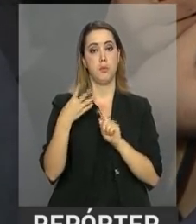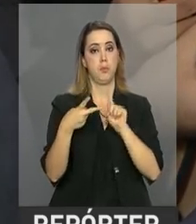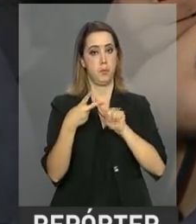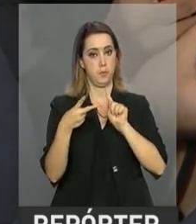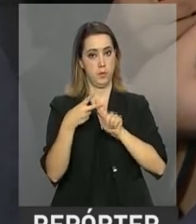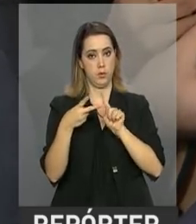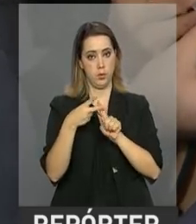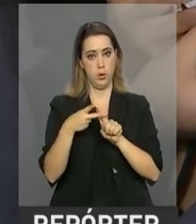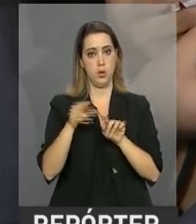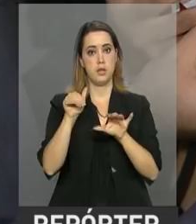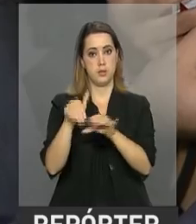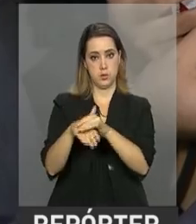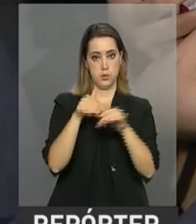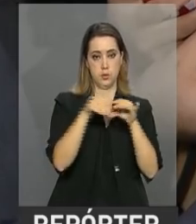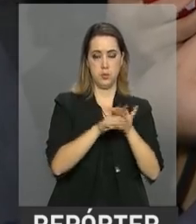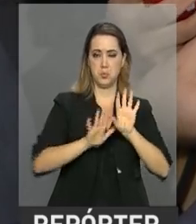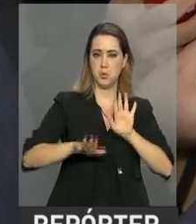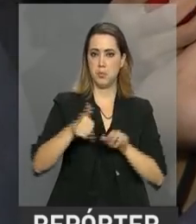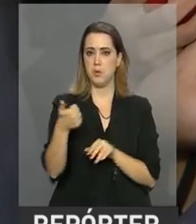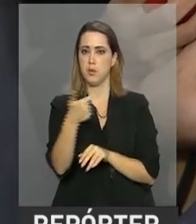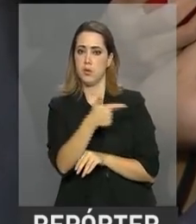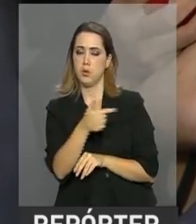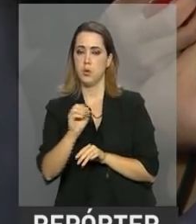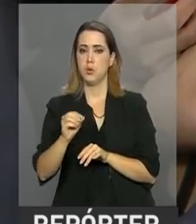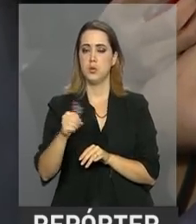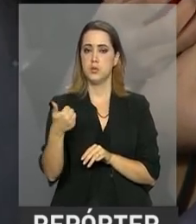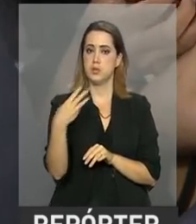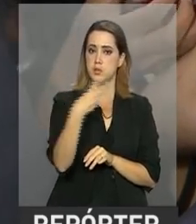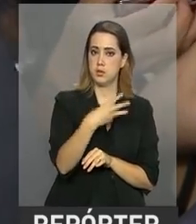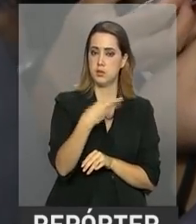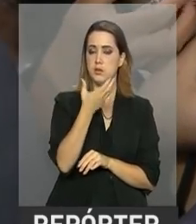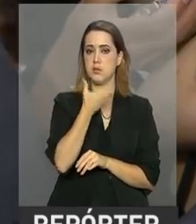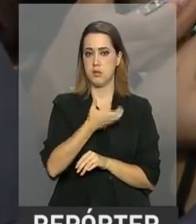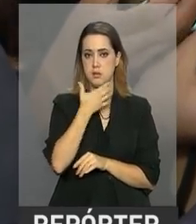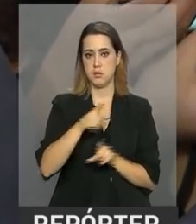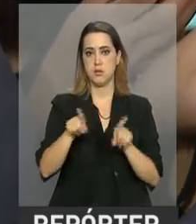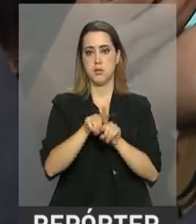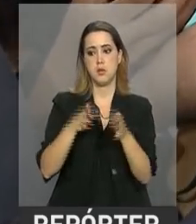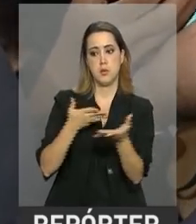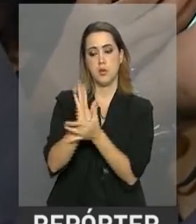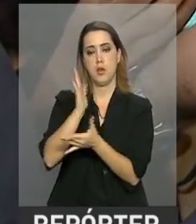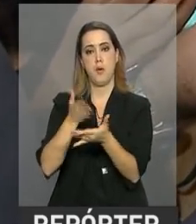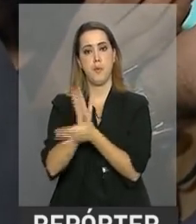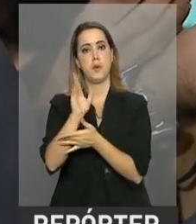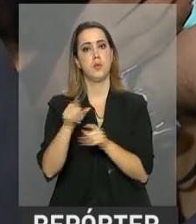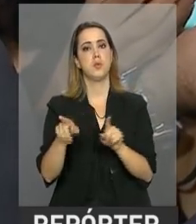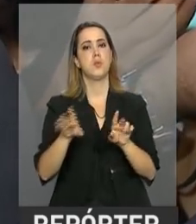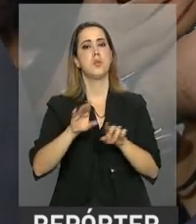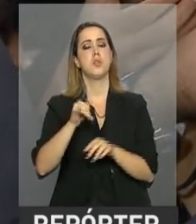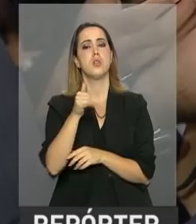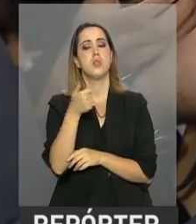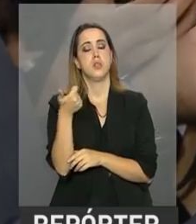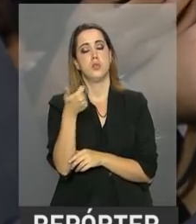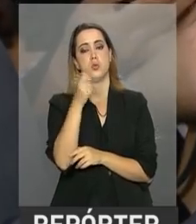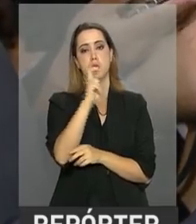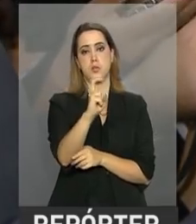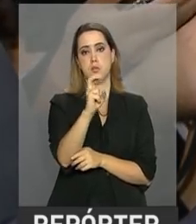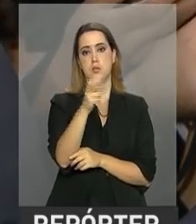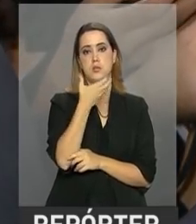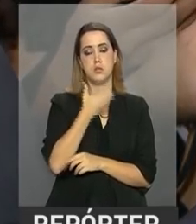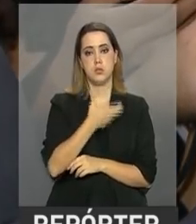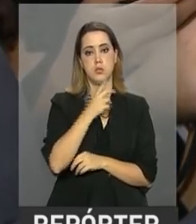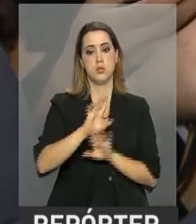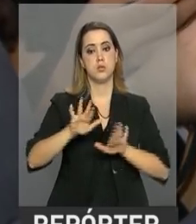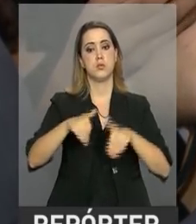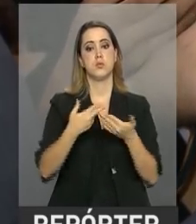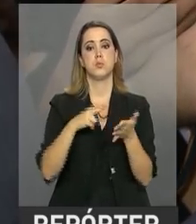turno da PEC entre o dia 12 e 13 de dezembro e a promulgação da PEC no dia 15 de dezembro, portanto